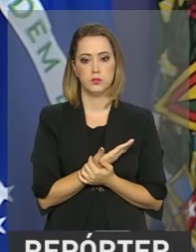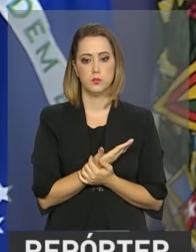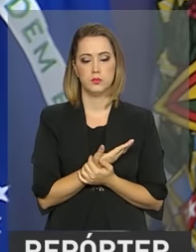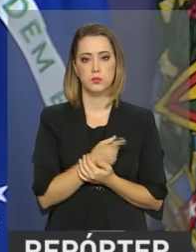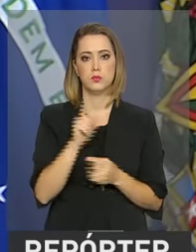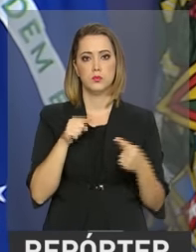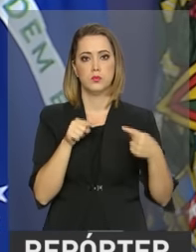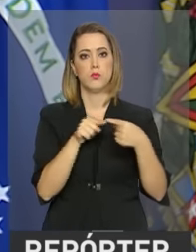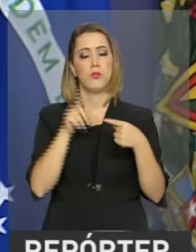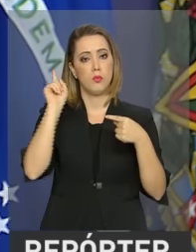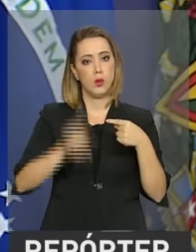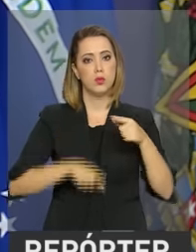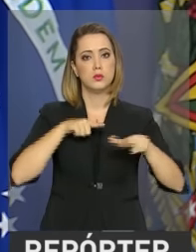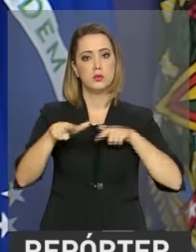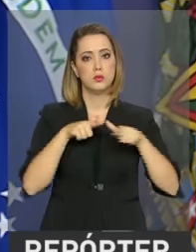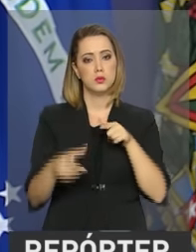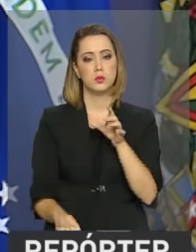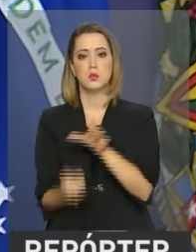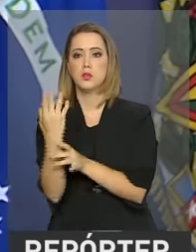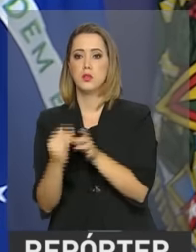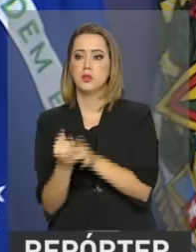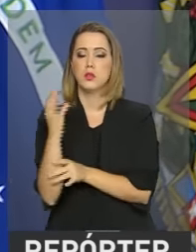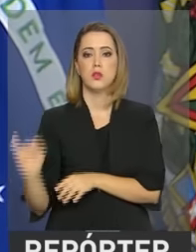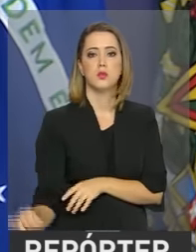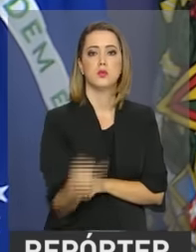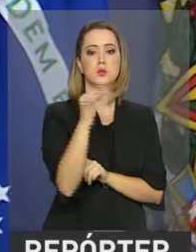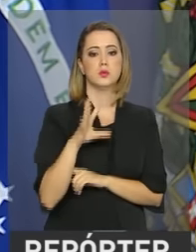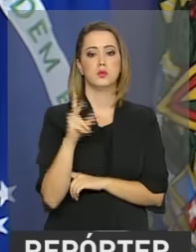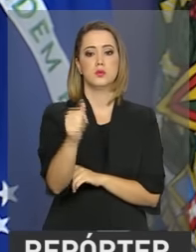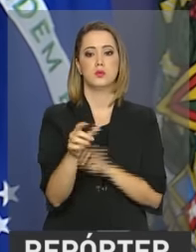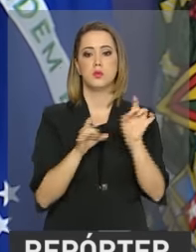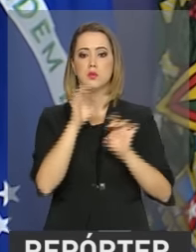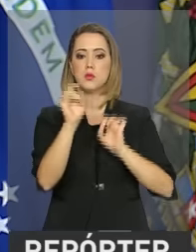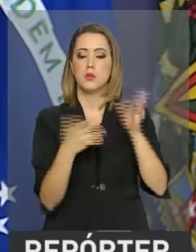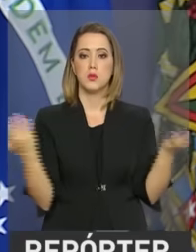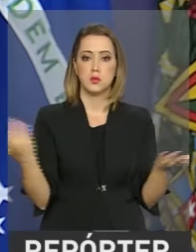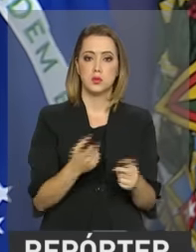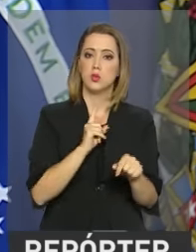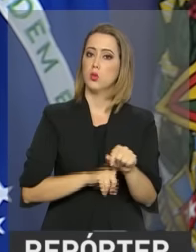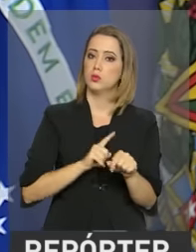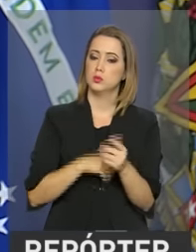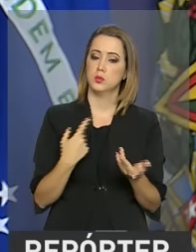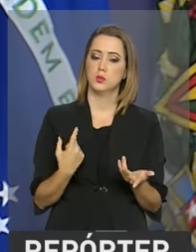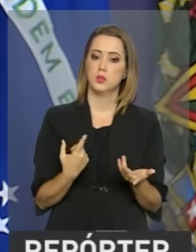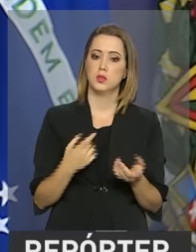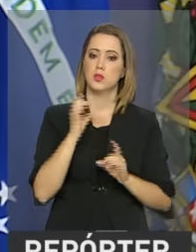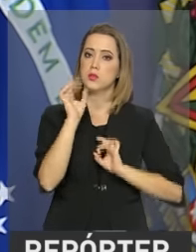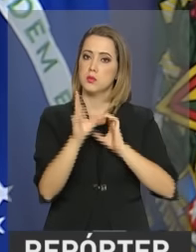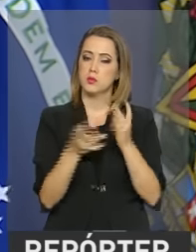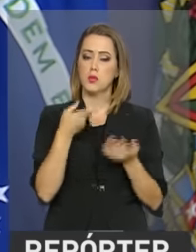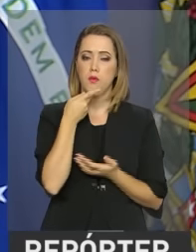é trabalhar para criar oportunidades para todos não é especialmente no momento convenhamos aproveito para